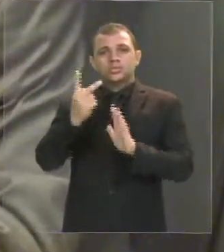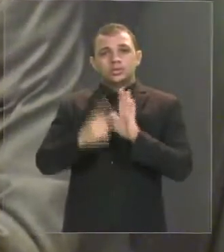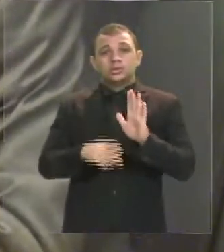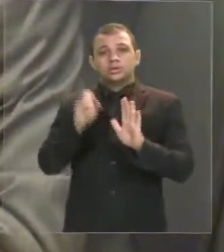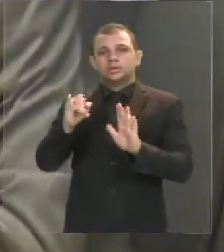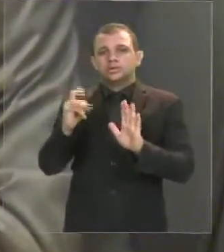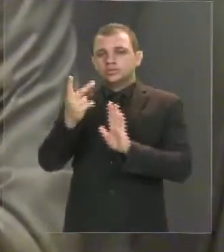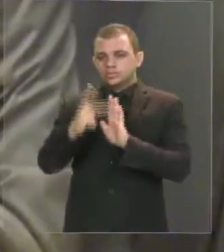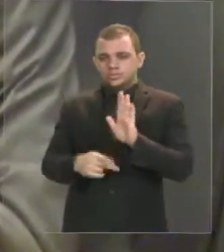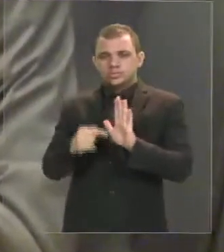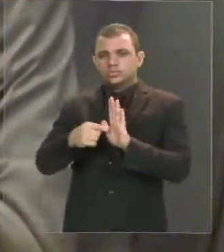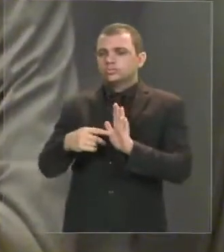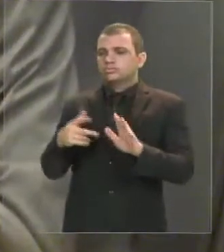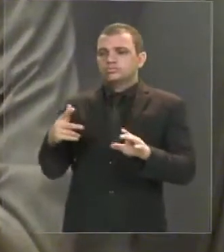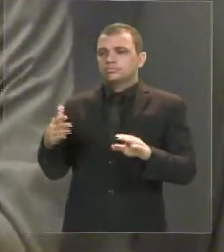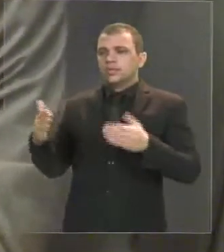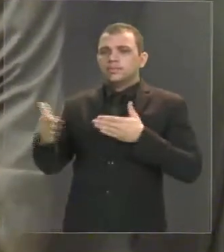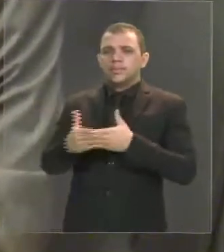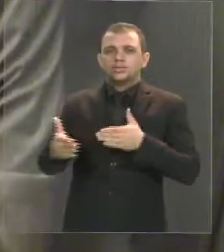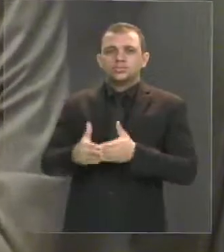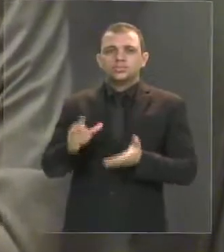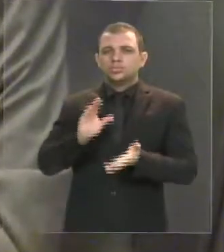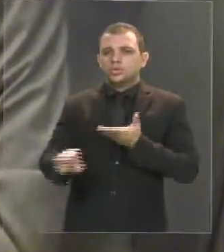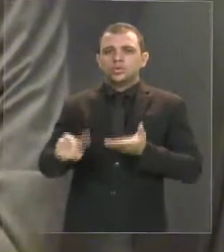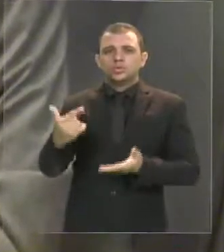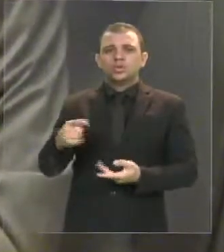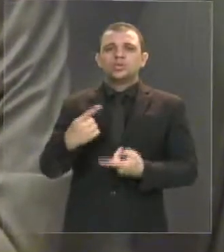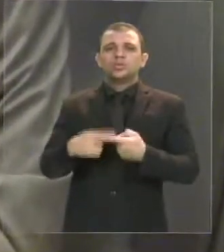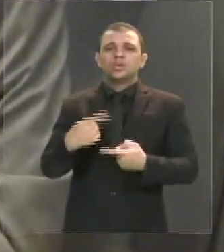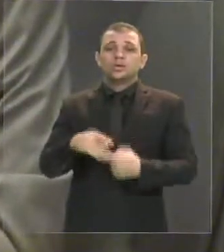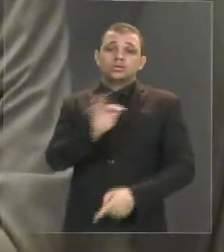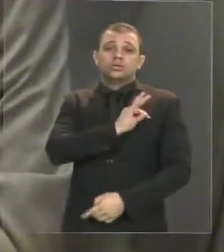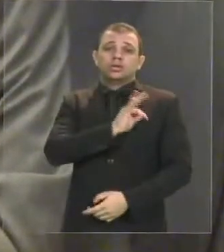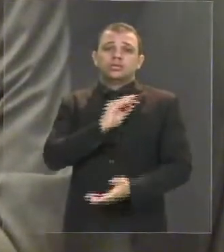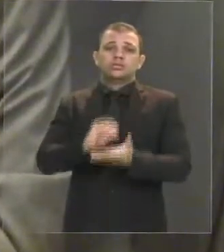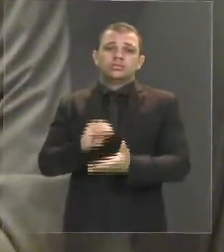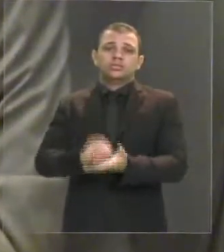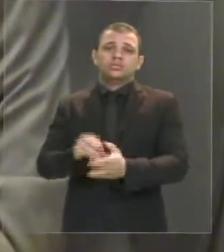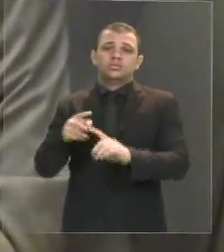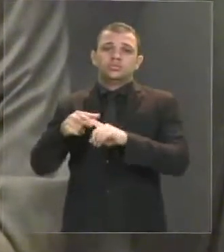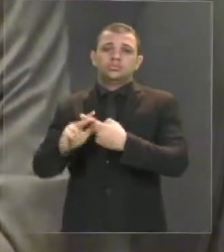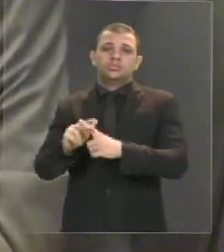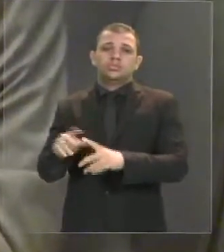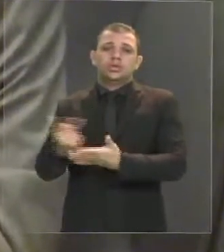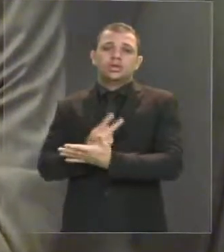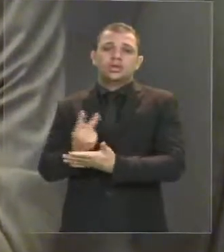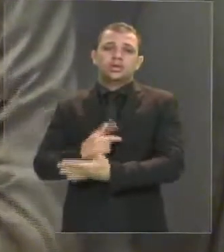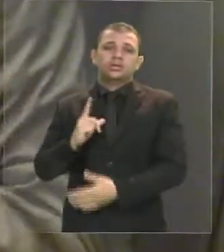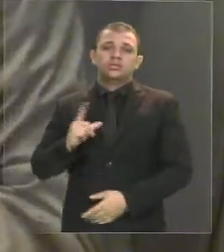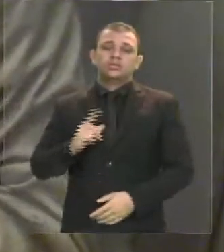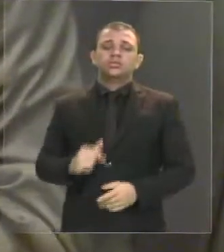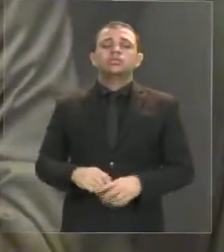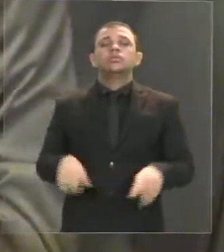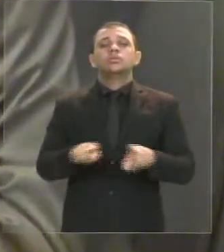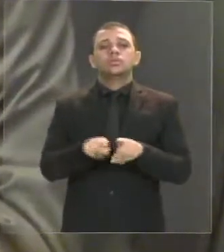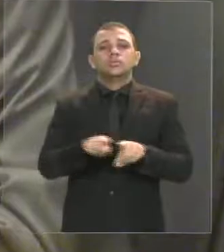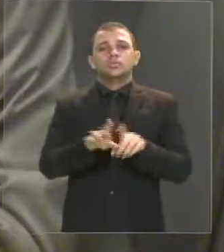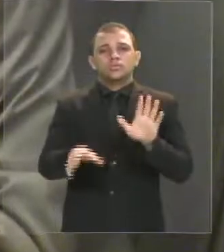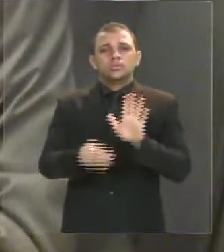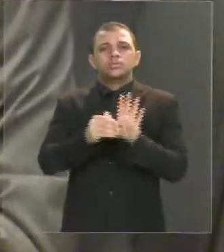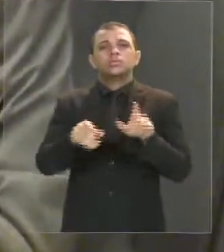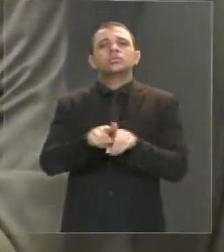conta de alguma inviabilidade técnica. E, nesse sentido, só destacar também, para corroborar com Vossa Excelência, essa questão, como exemplo, né, esse